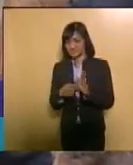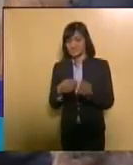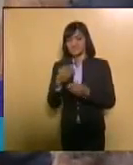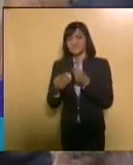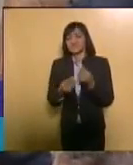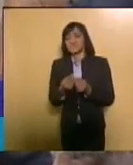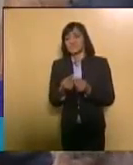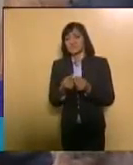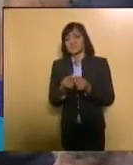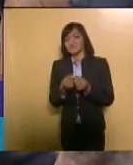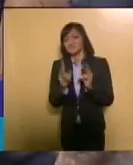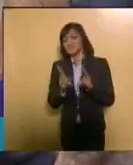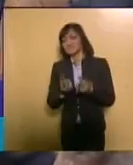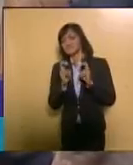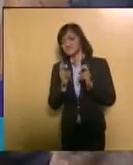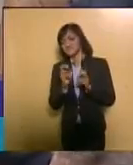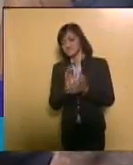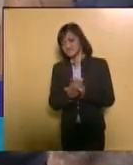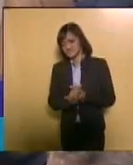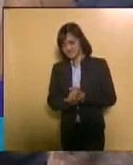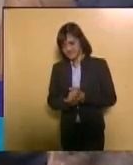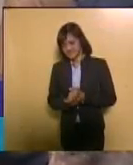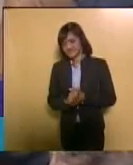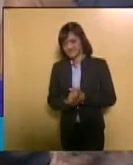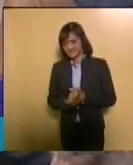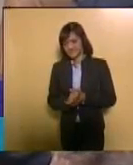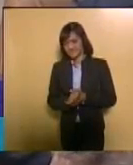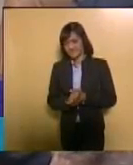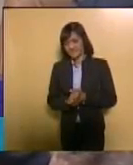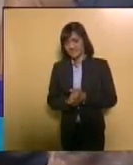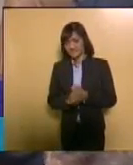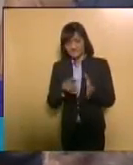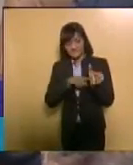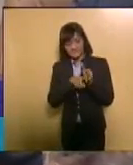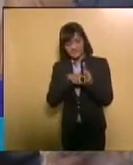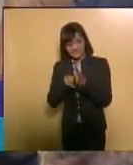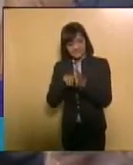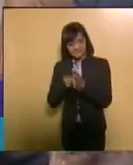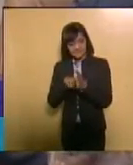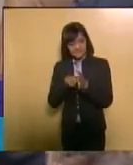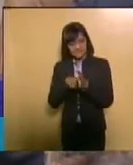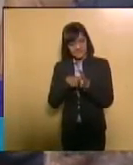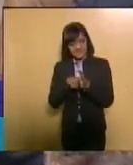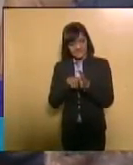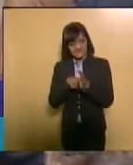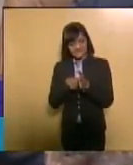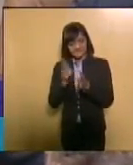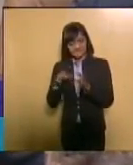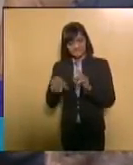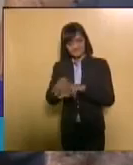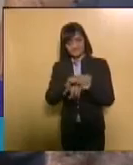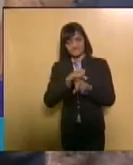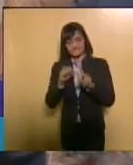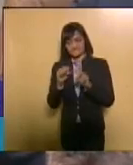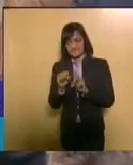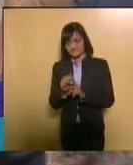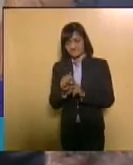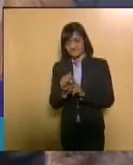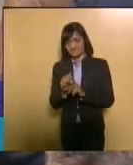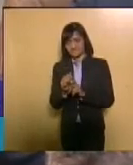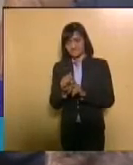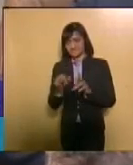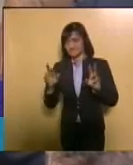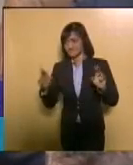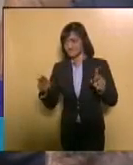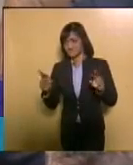conseguem ler essa questão né dessa dessa na na pesquisa né dessa sociedade dos dois lados em que